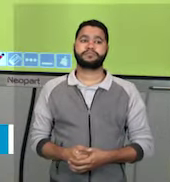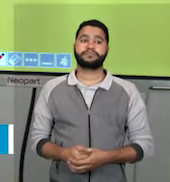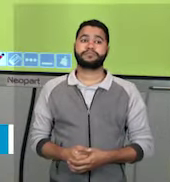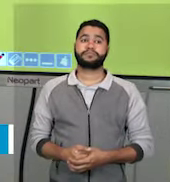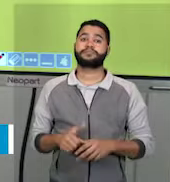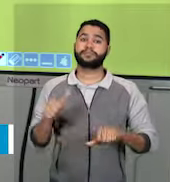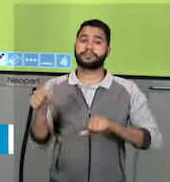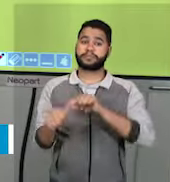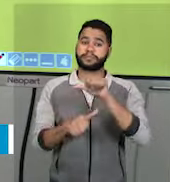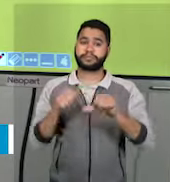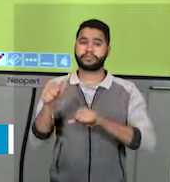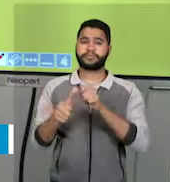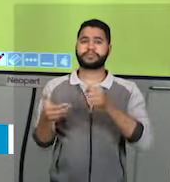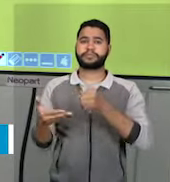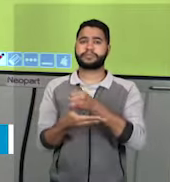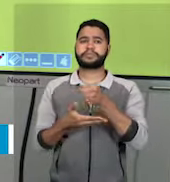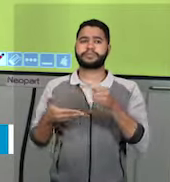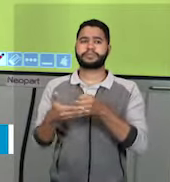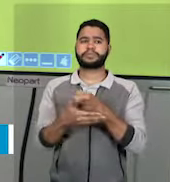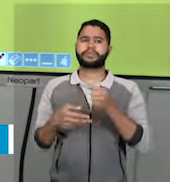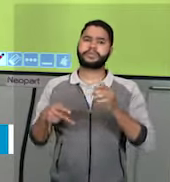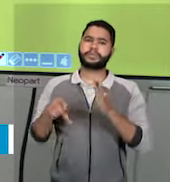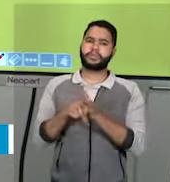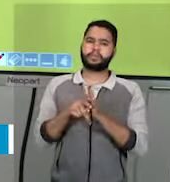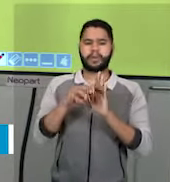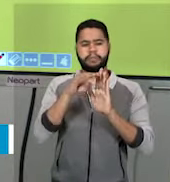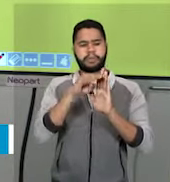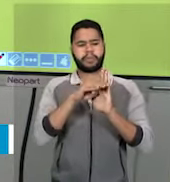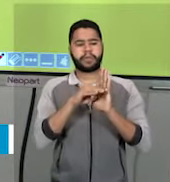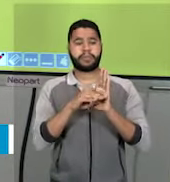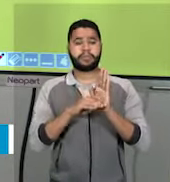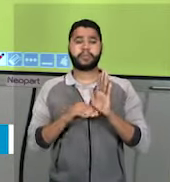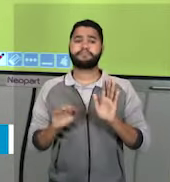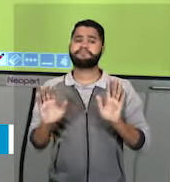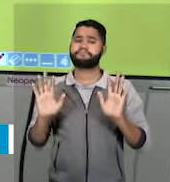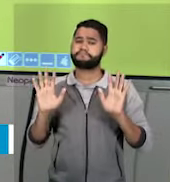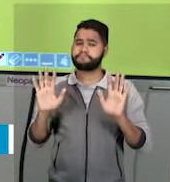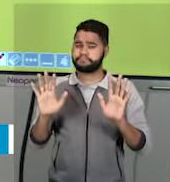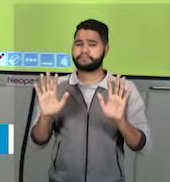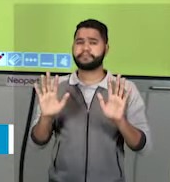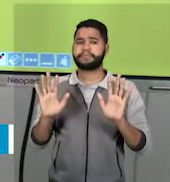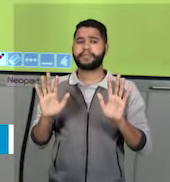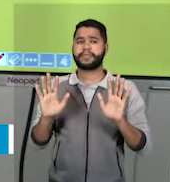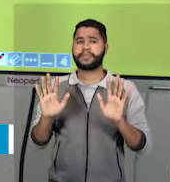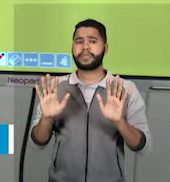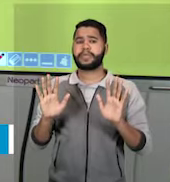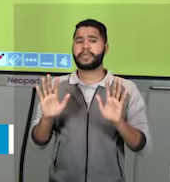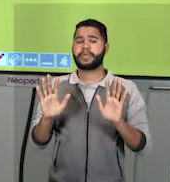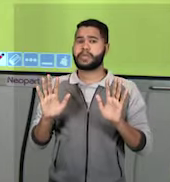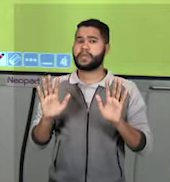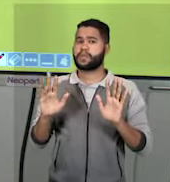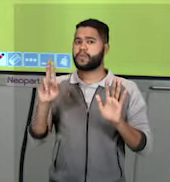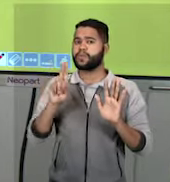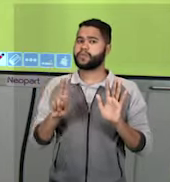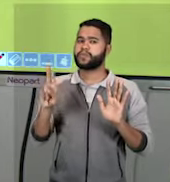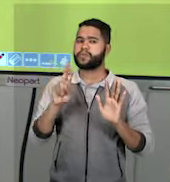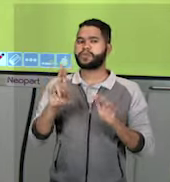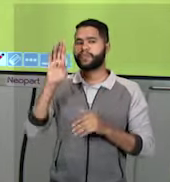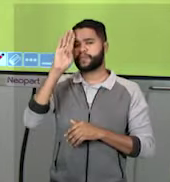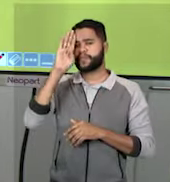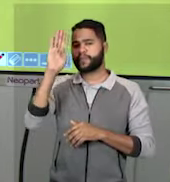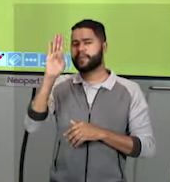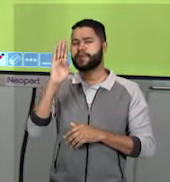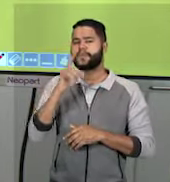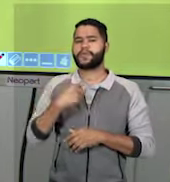A mudança de base, que não é uma propriedade basicamente, mas é um artifício muito utilizado, principalmente quando nós